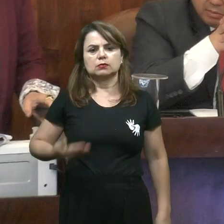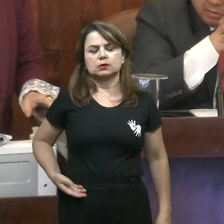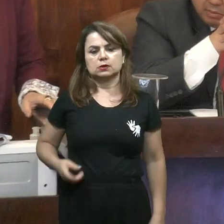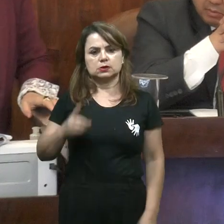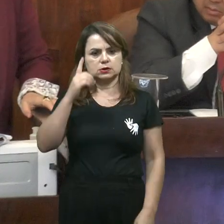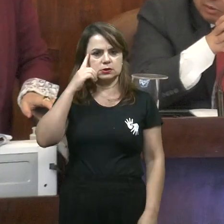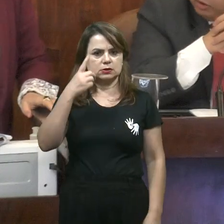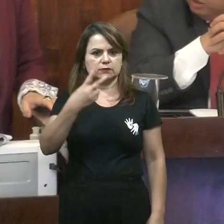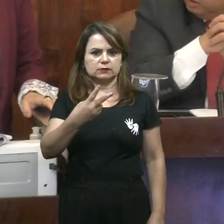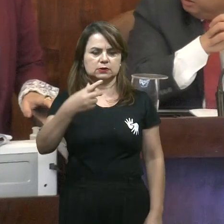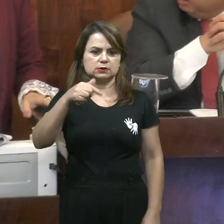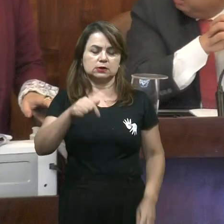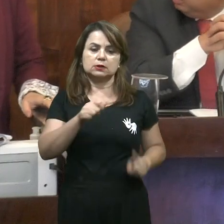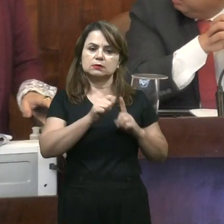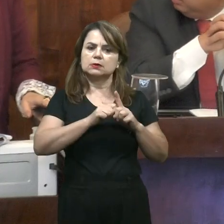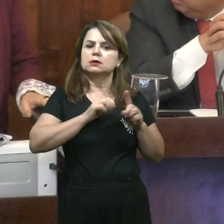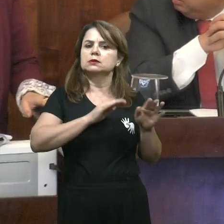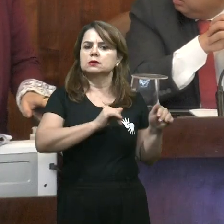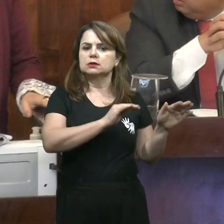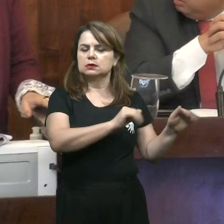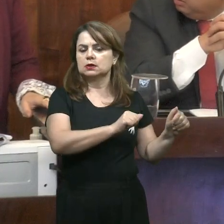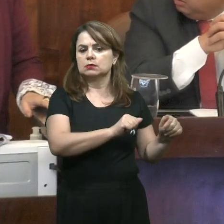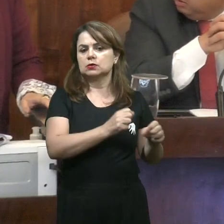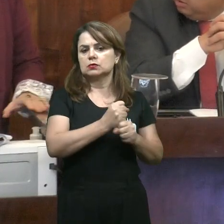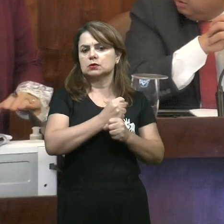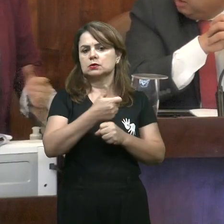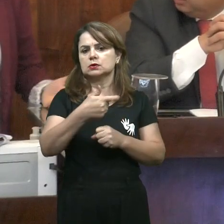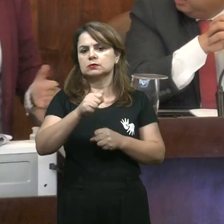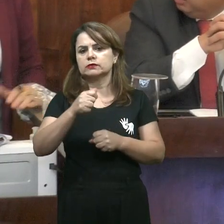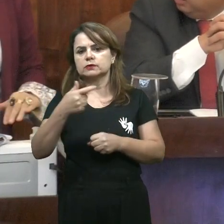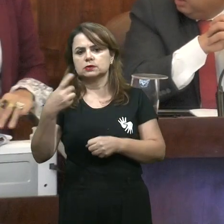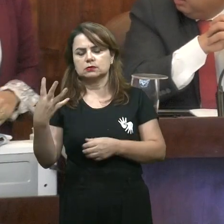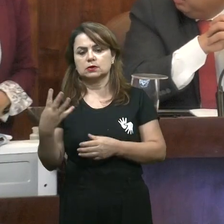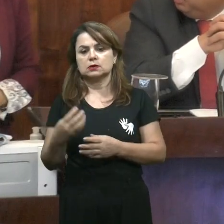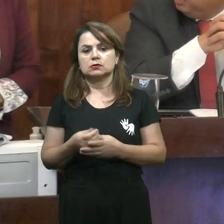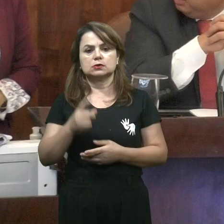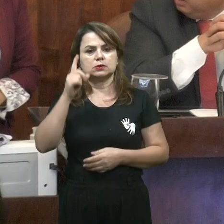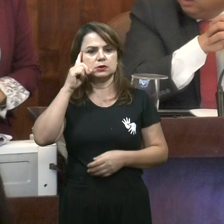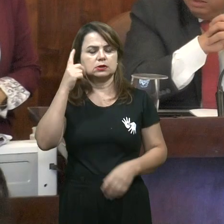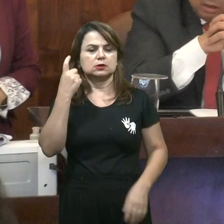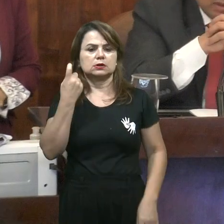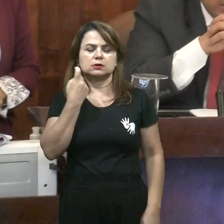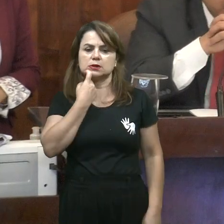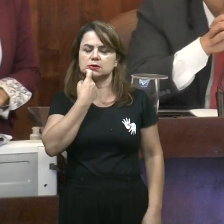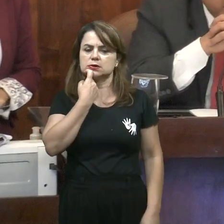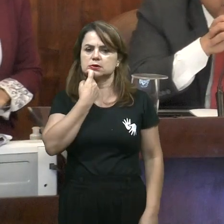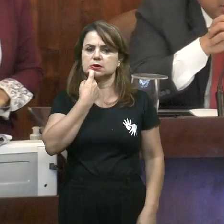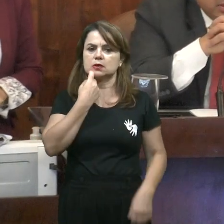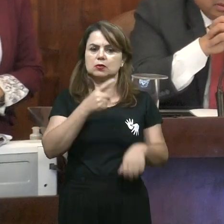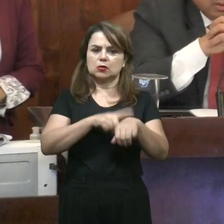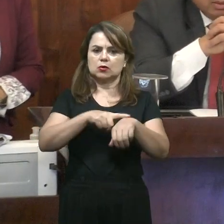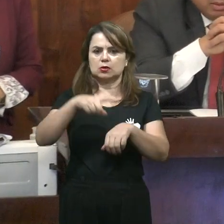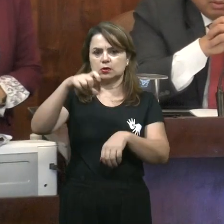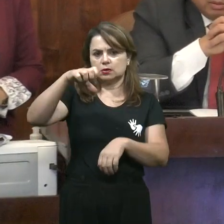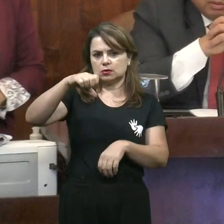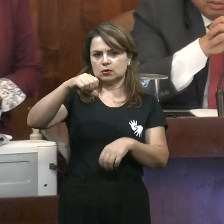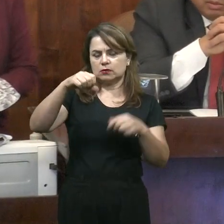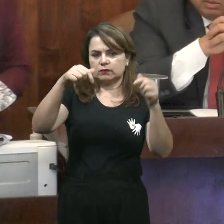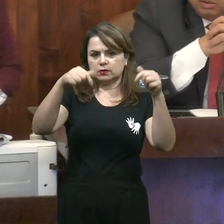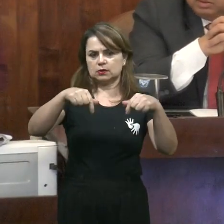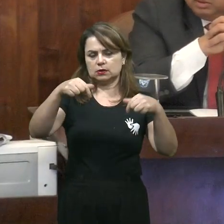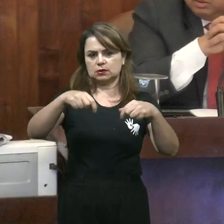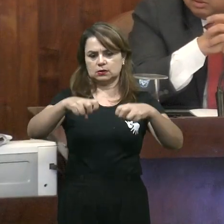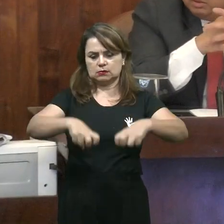27 de setembro de 2024, sexta-feira, às 9 horas, no plenário da Câmara